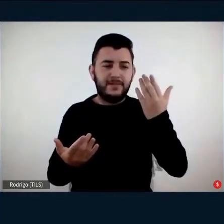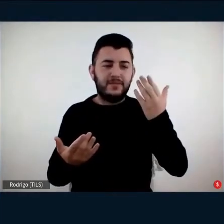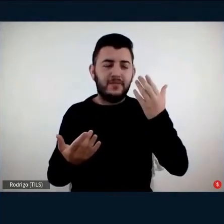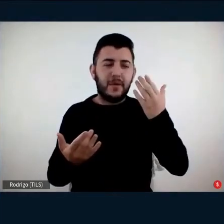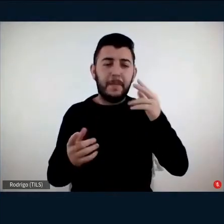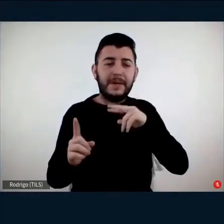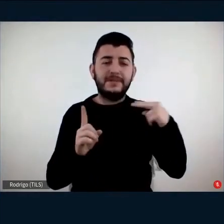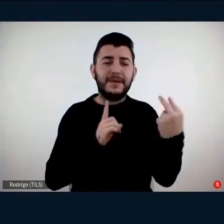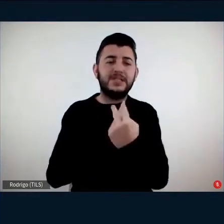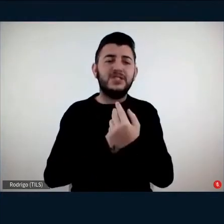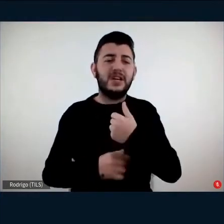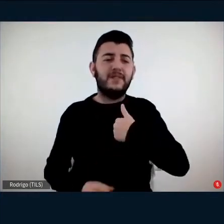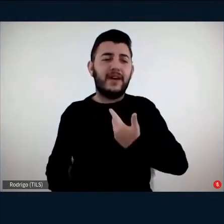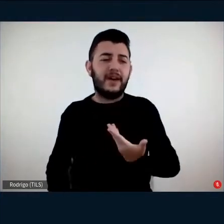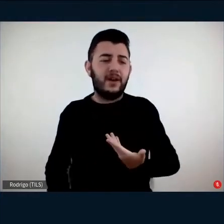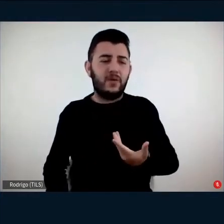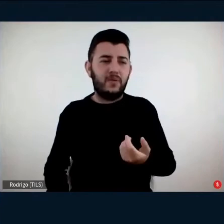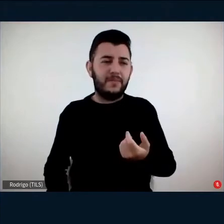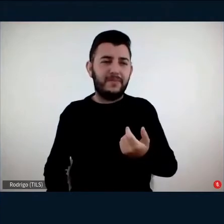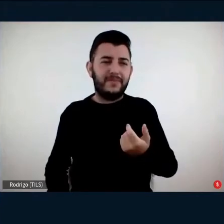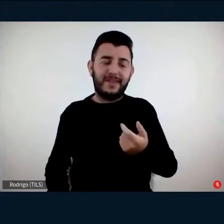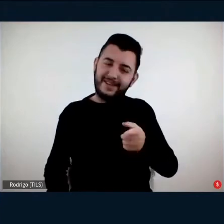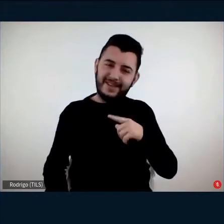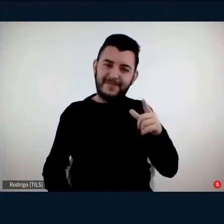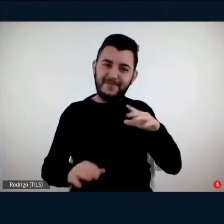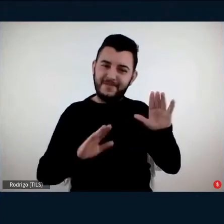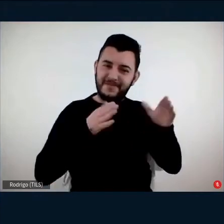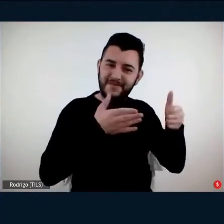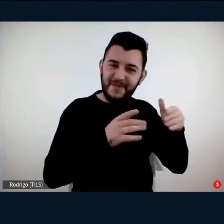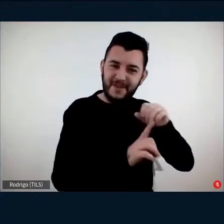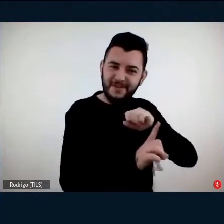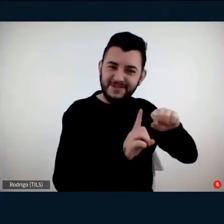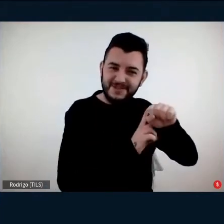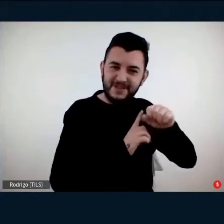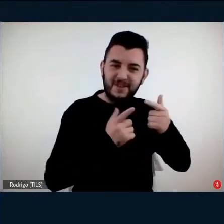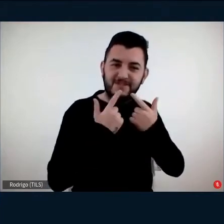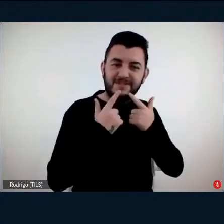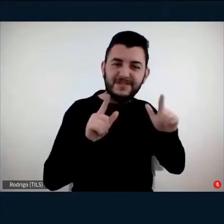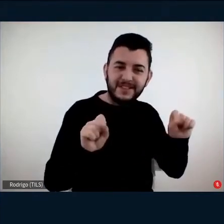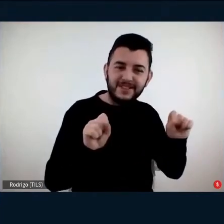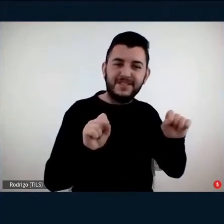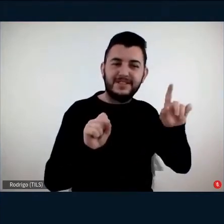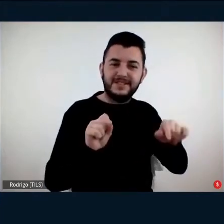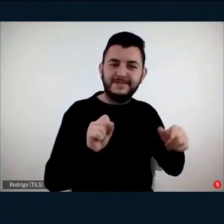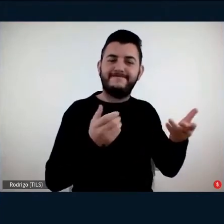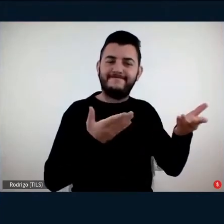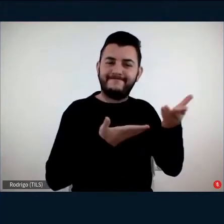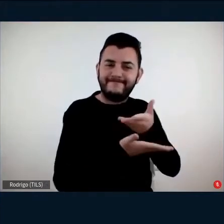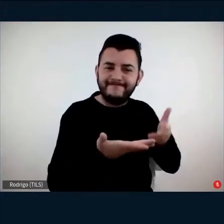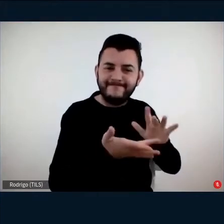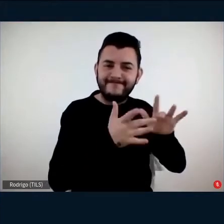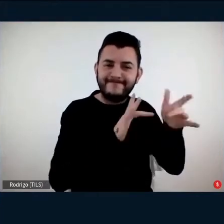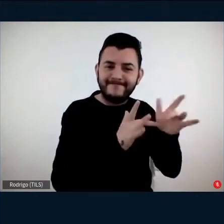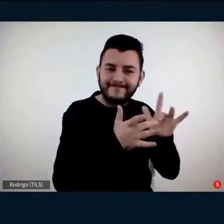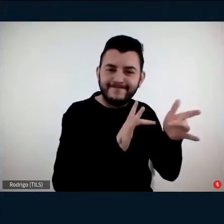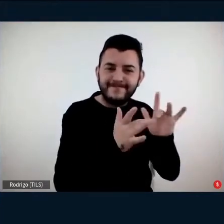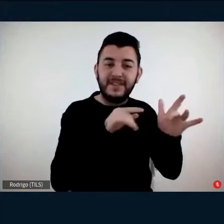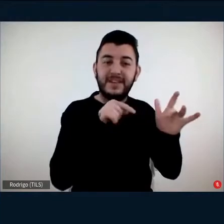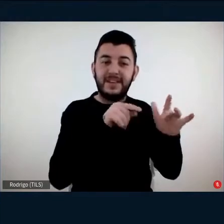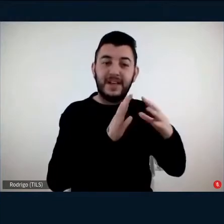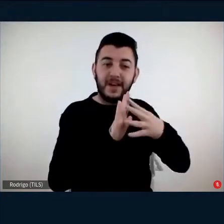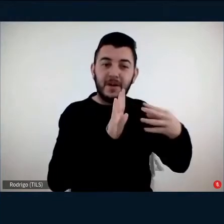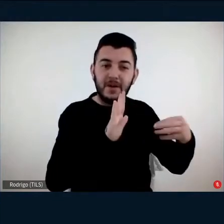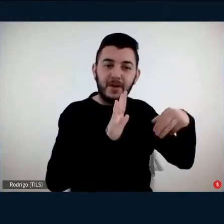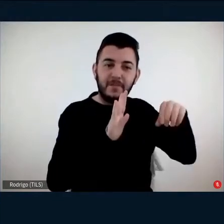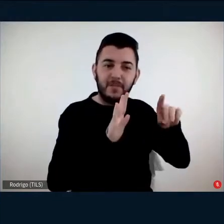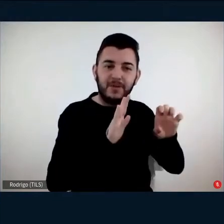exemplo, defenderia uma perspectiva muito mais sociolinguística das interações, e de lá extrair os modelos,